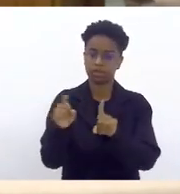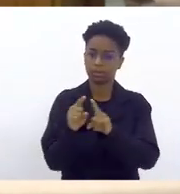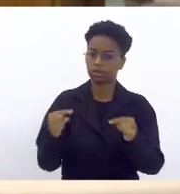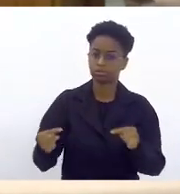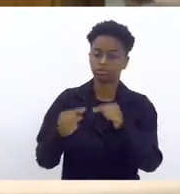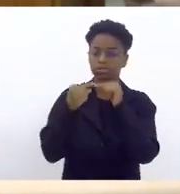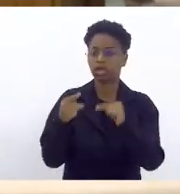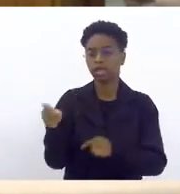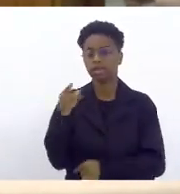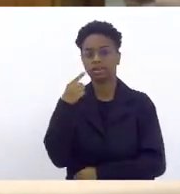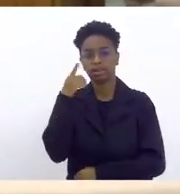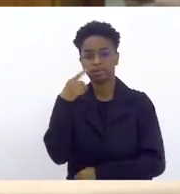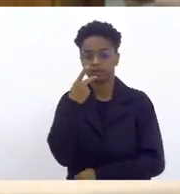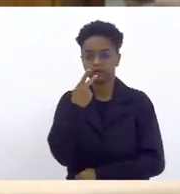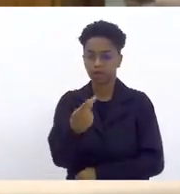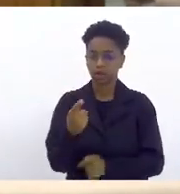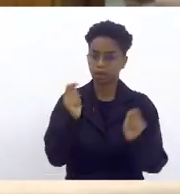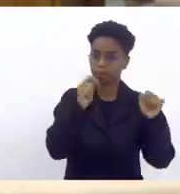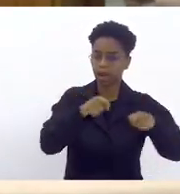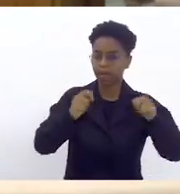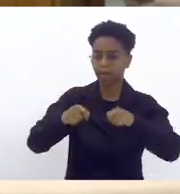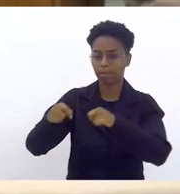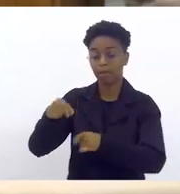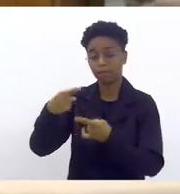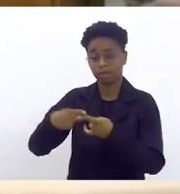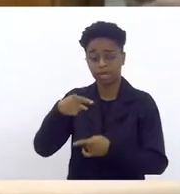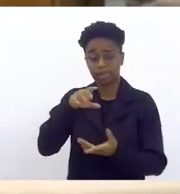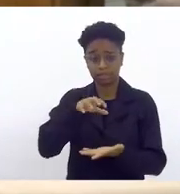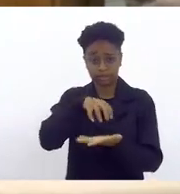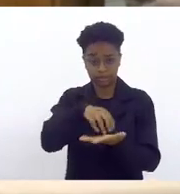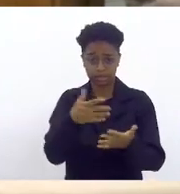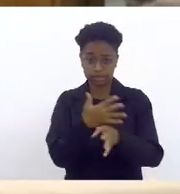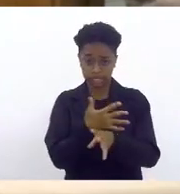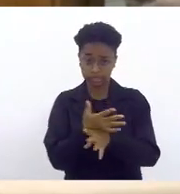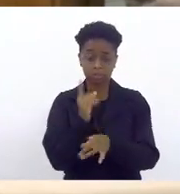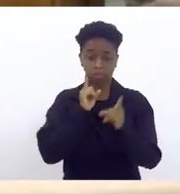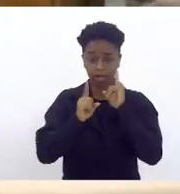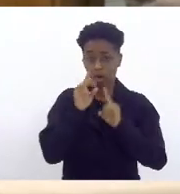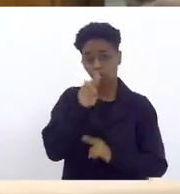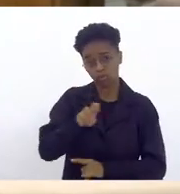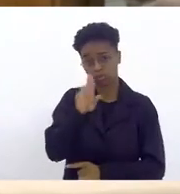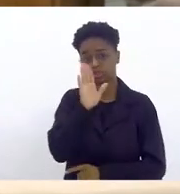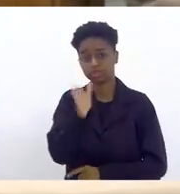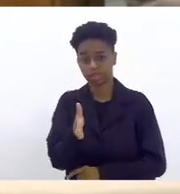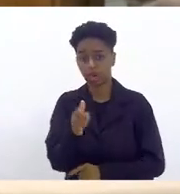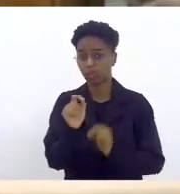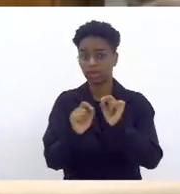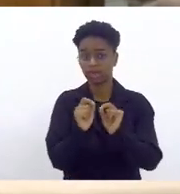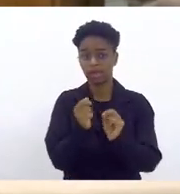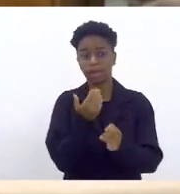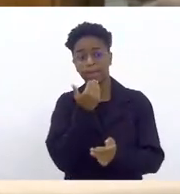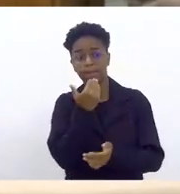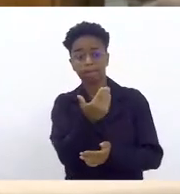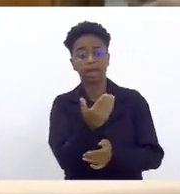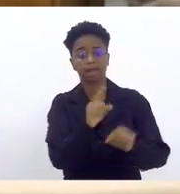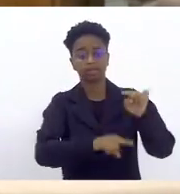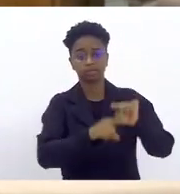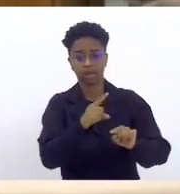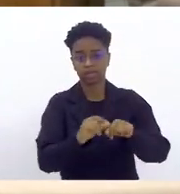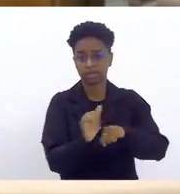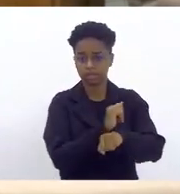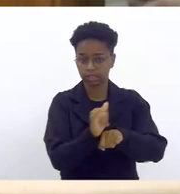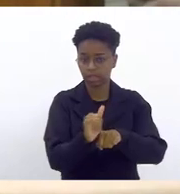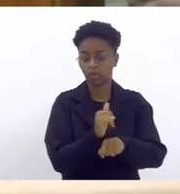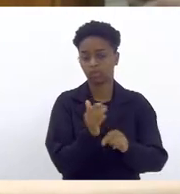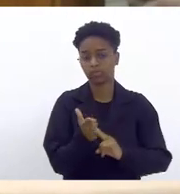deputado falou das possibilidades maricael é um exemplo que utiliza já a encomenda tecnológica através